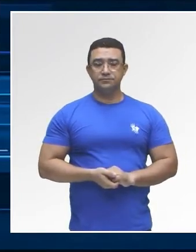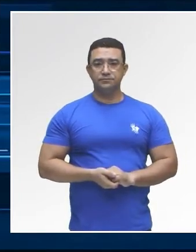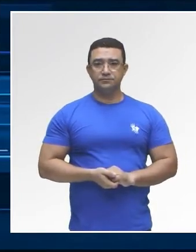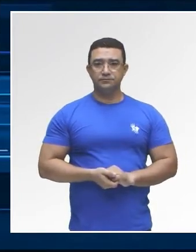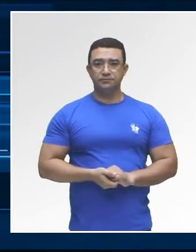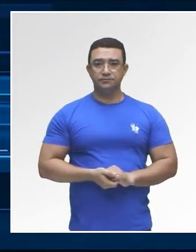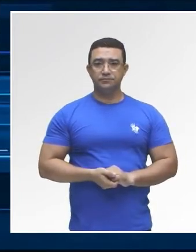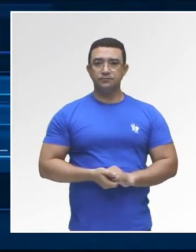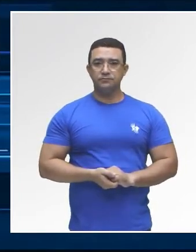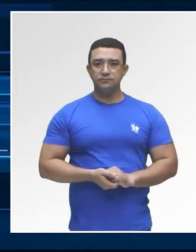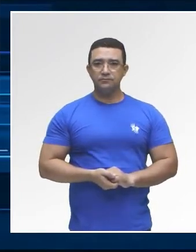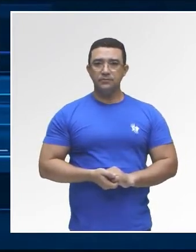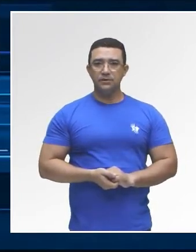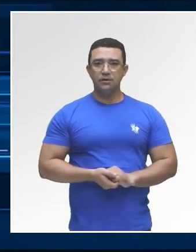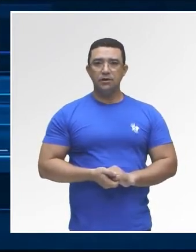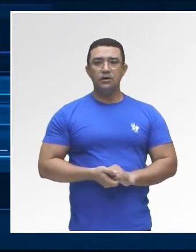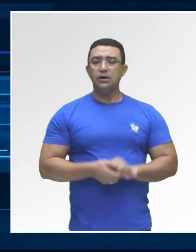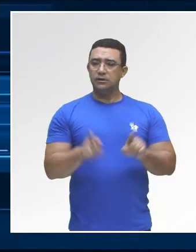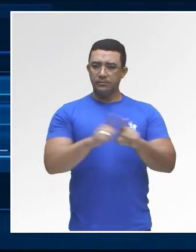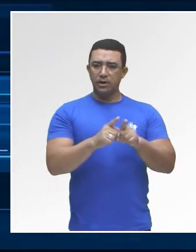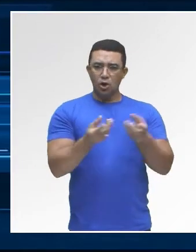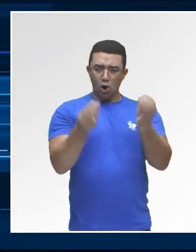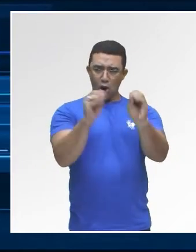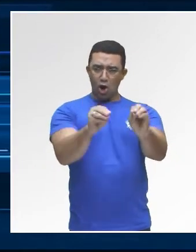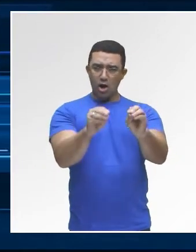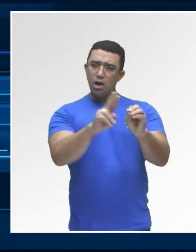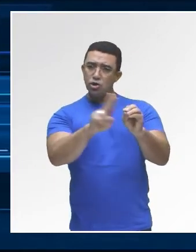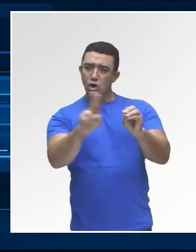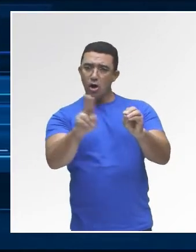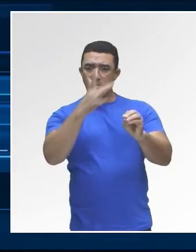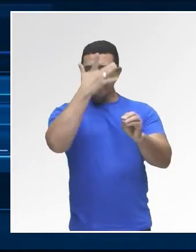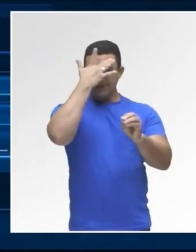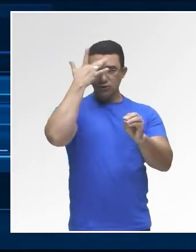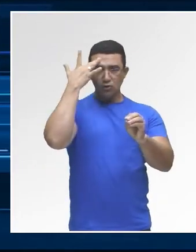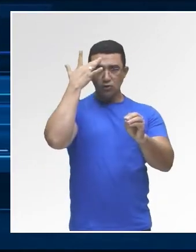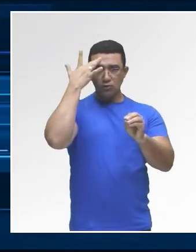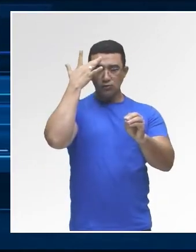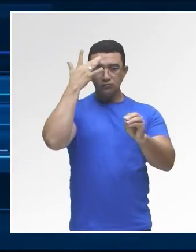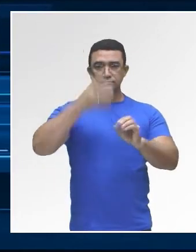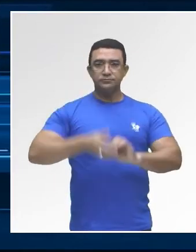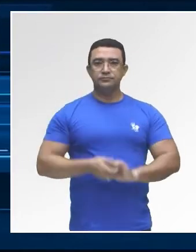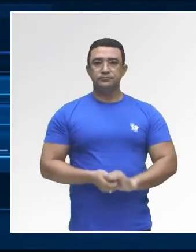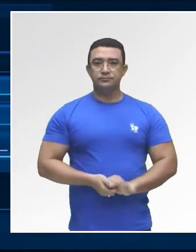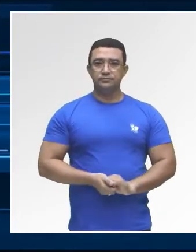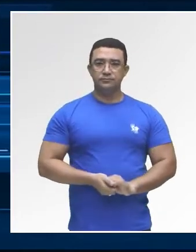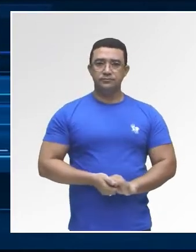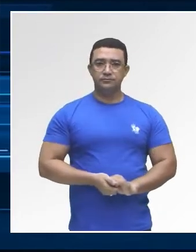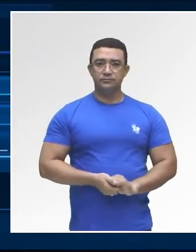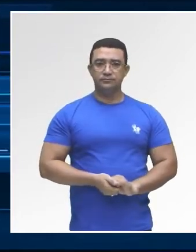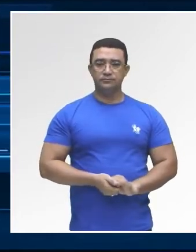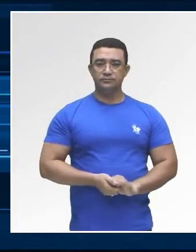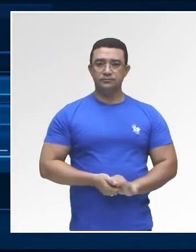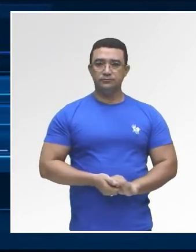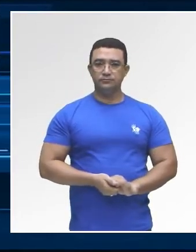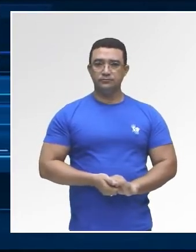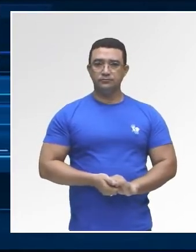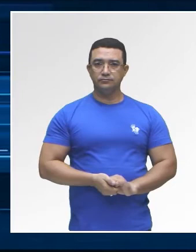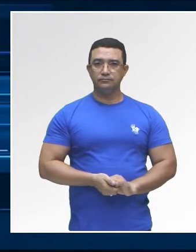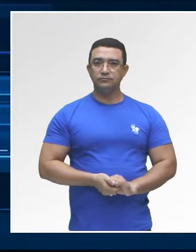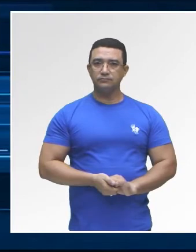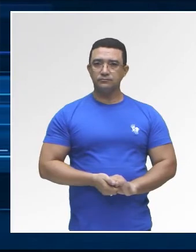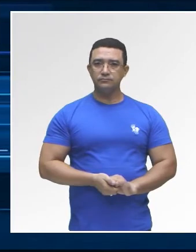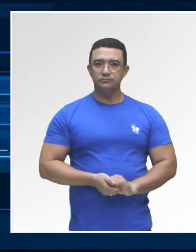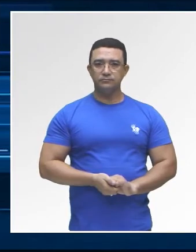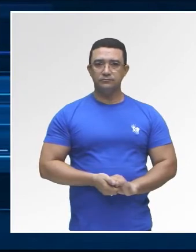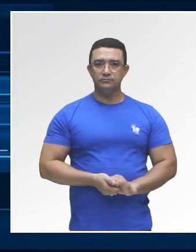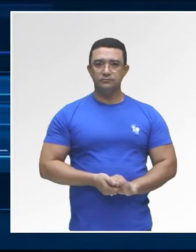from? Certo? E aí você coloca o nome das pessoas aqui. Ou então termina a pergunta aí mesmo. Where do you come from? De onde você é? Qual é o seu